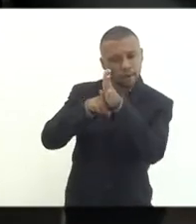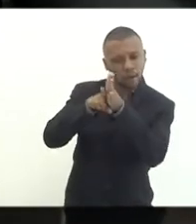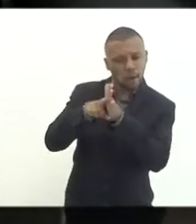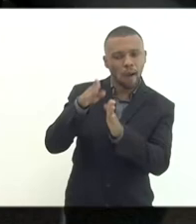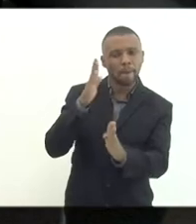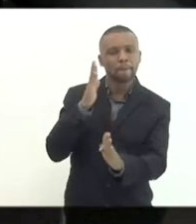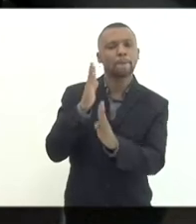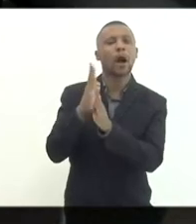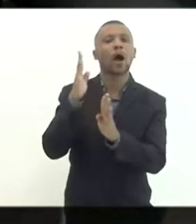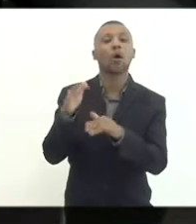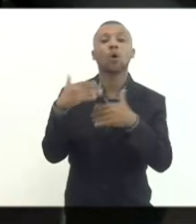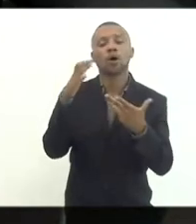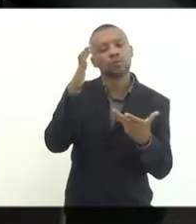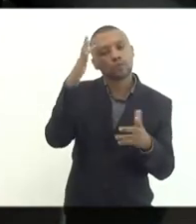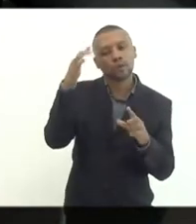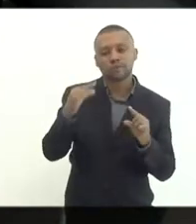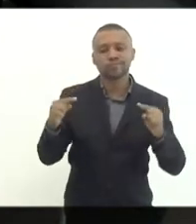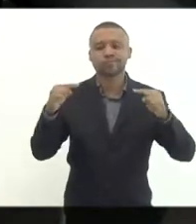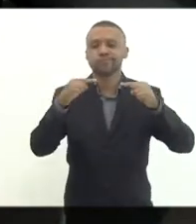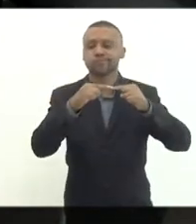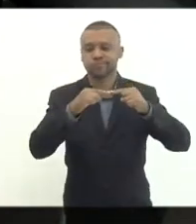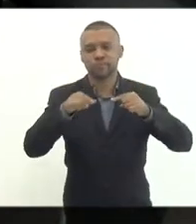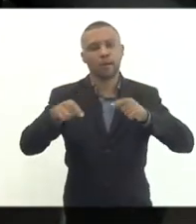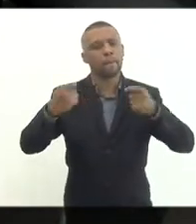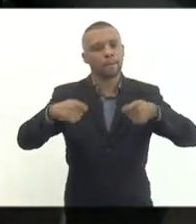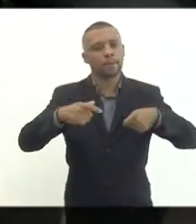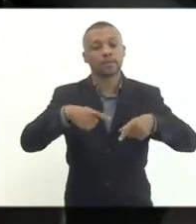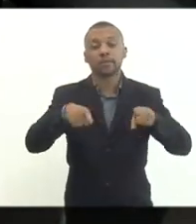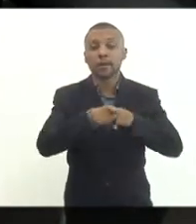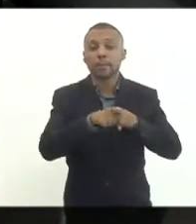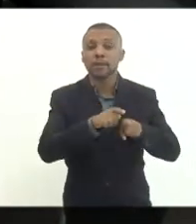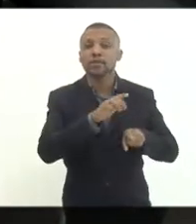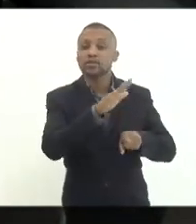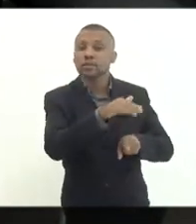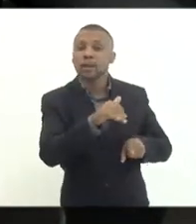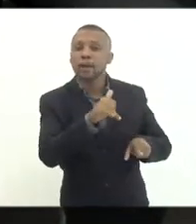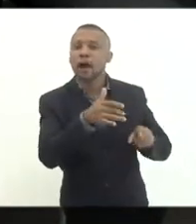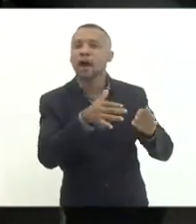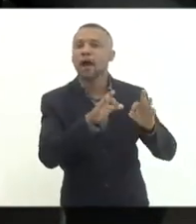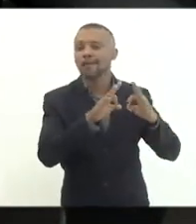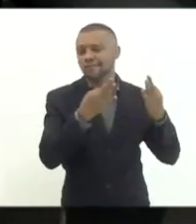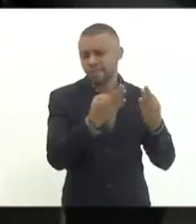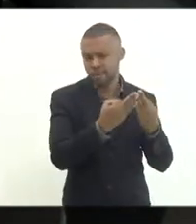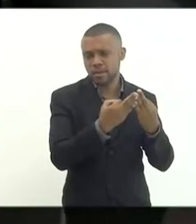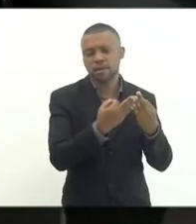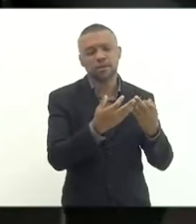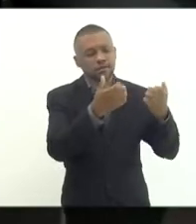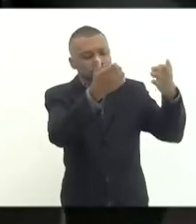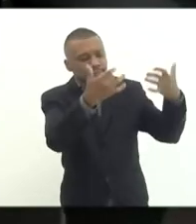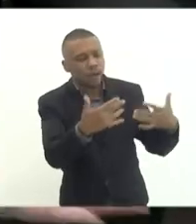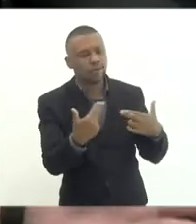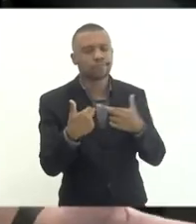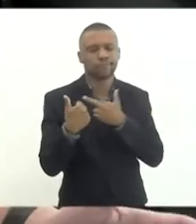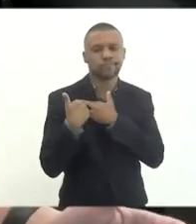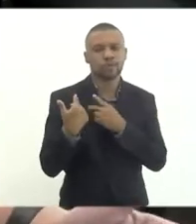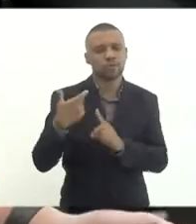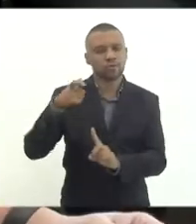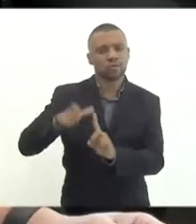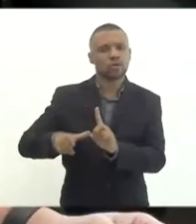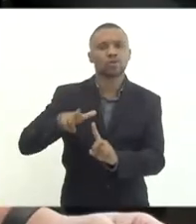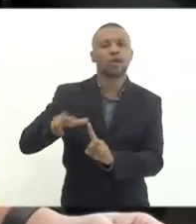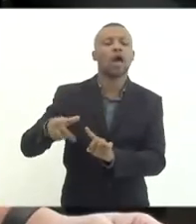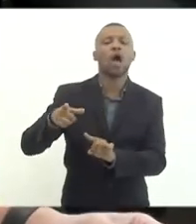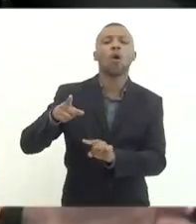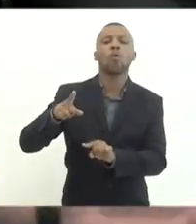situação que ele precisa trazer também a responsabilidade da família porque o indivíduo não é um objeto que eu vou